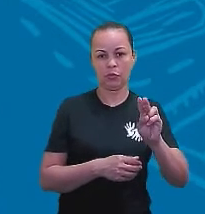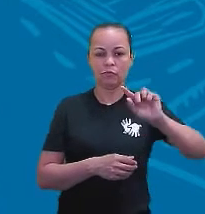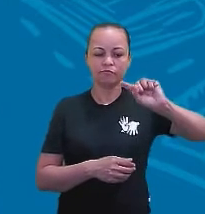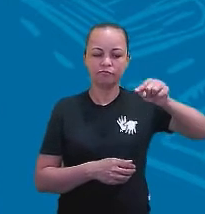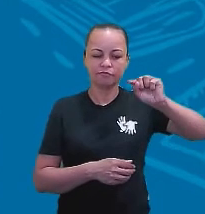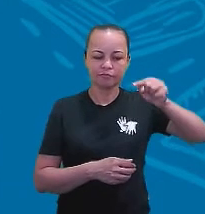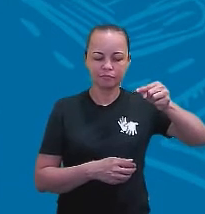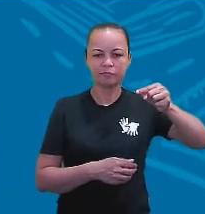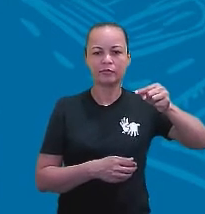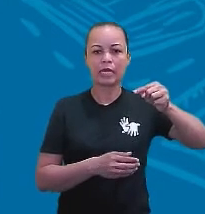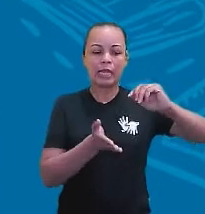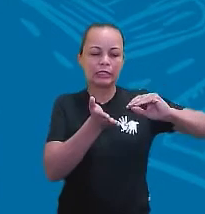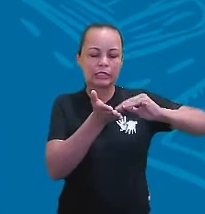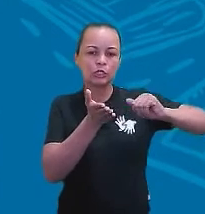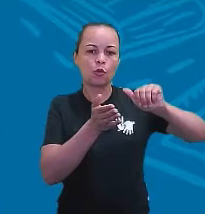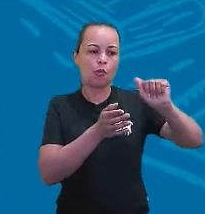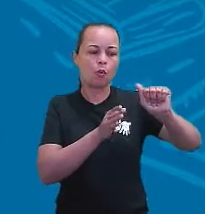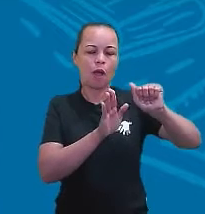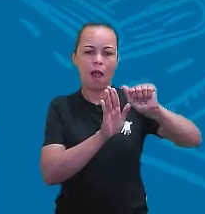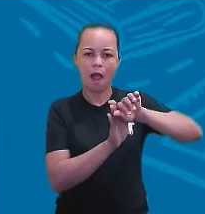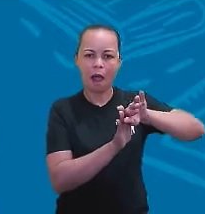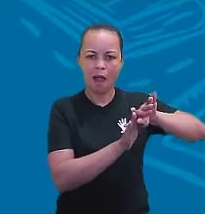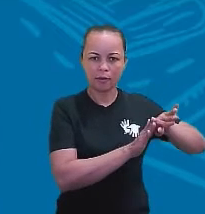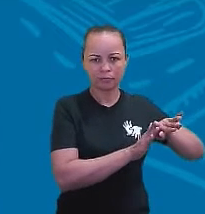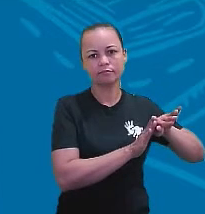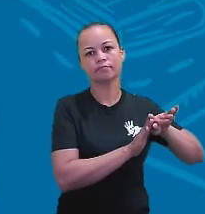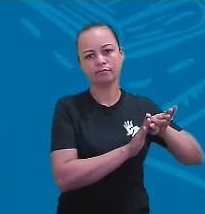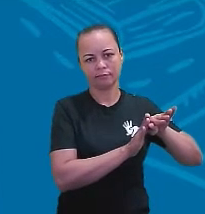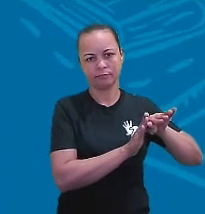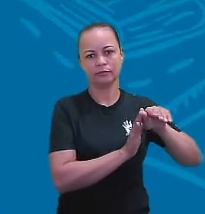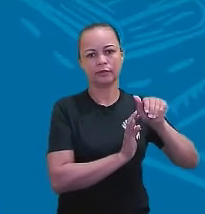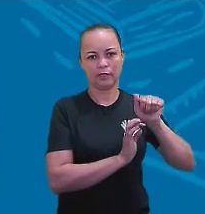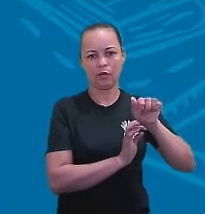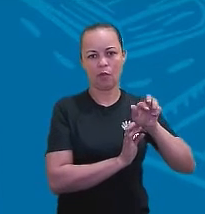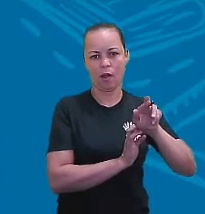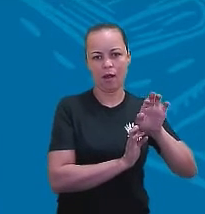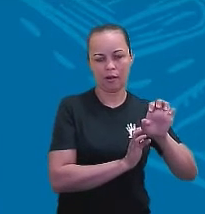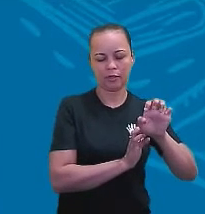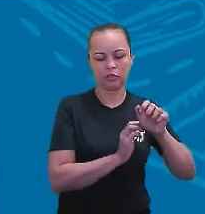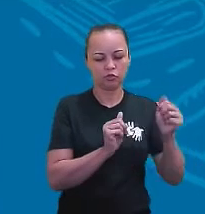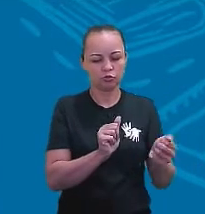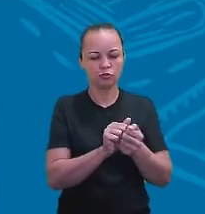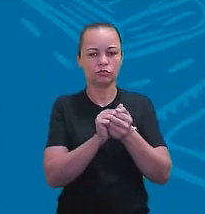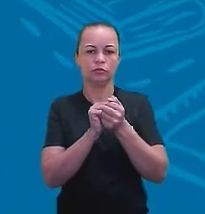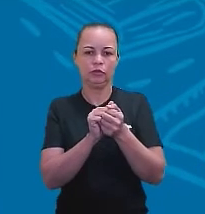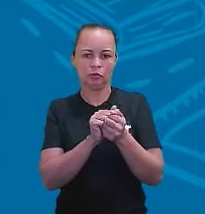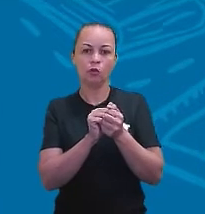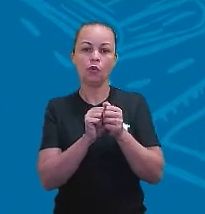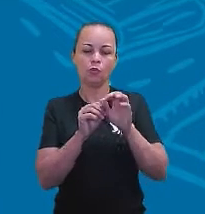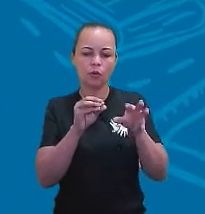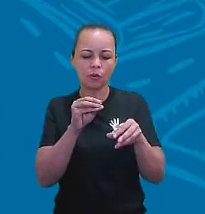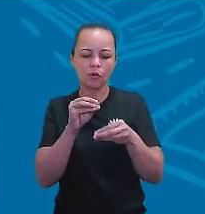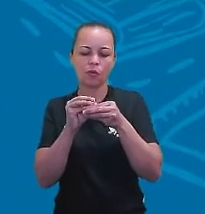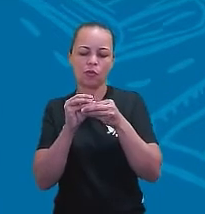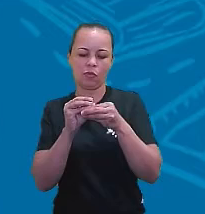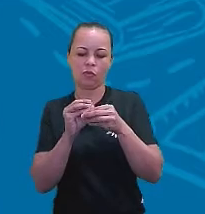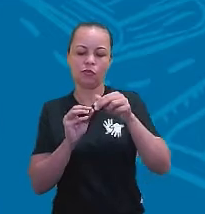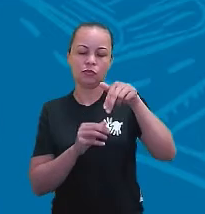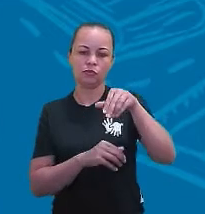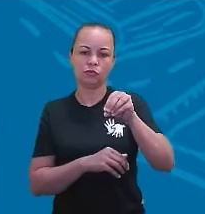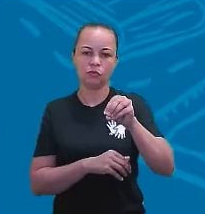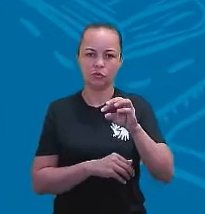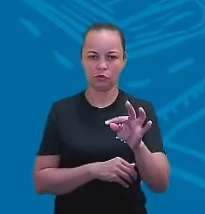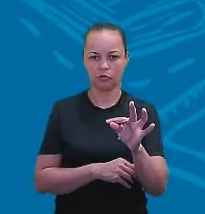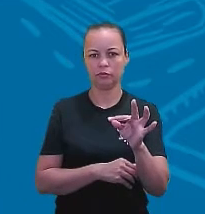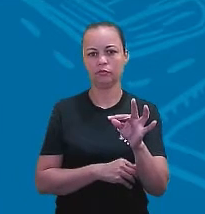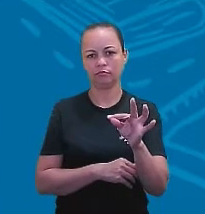seguida, retirou a letra A da palavra are, juntou tudo e colocou a palavrinha not.